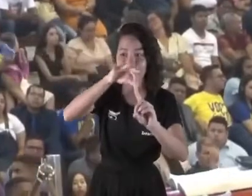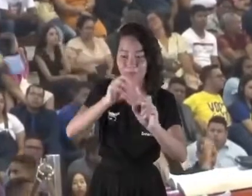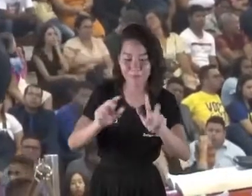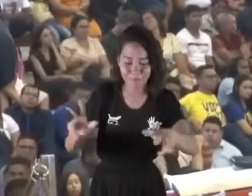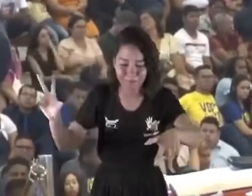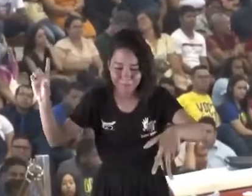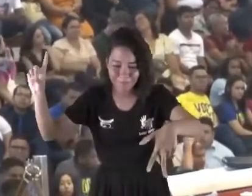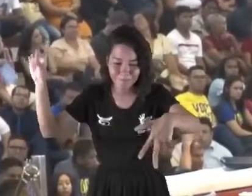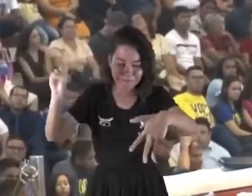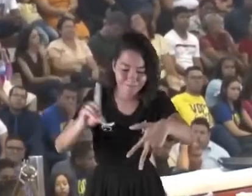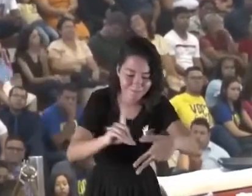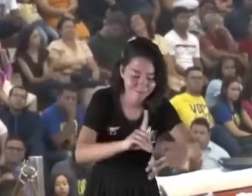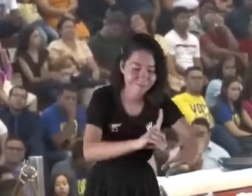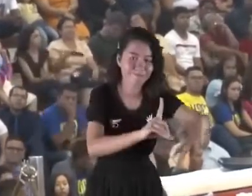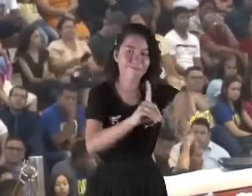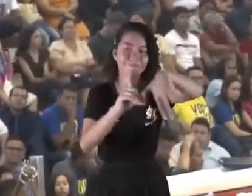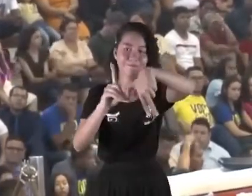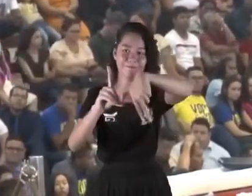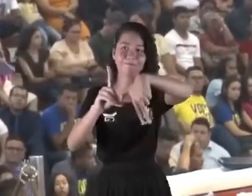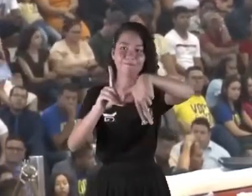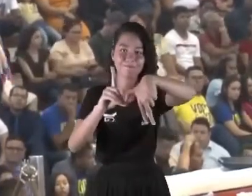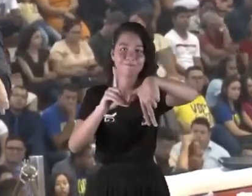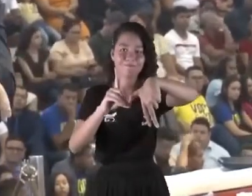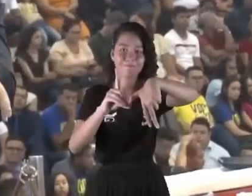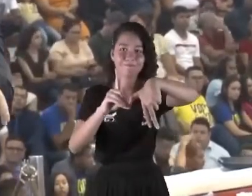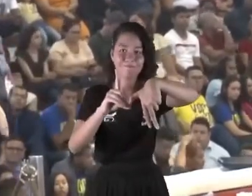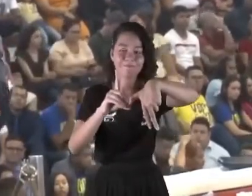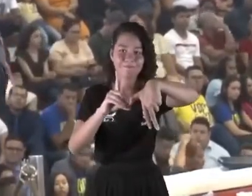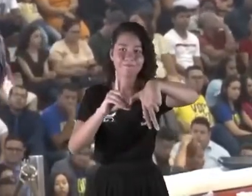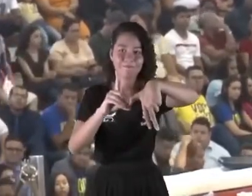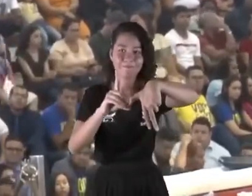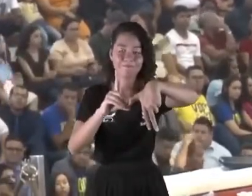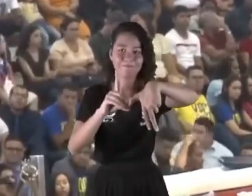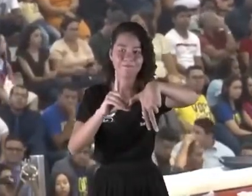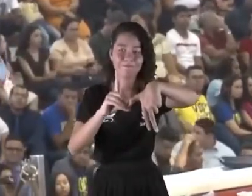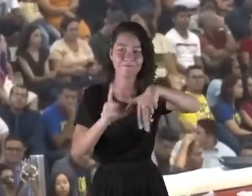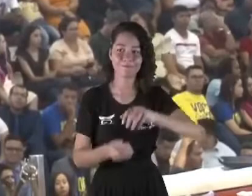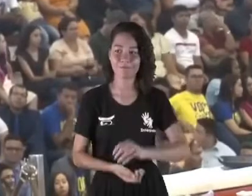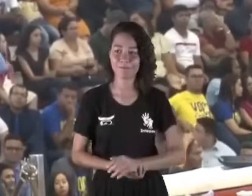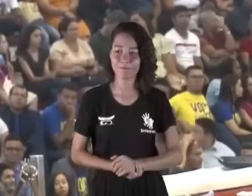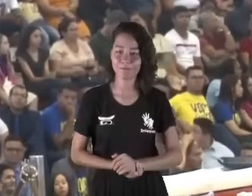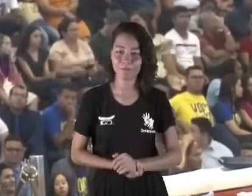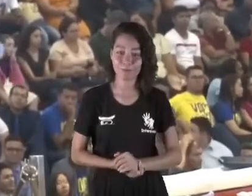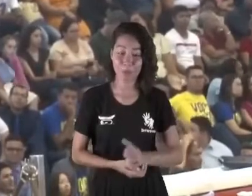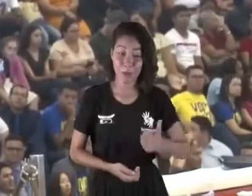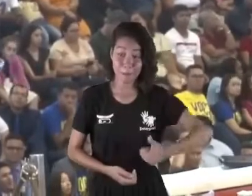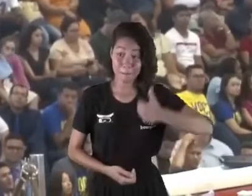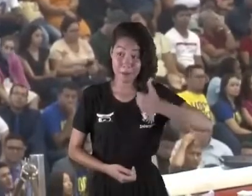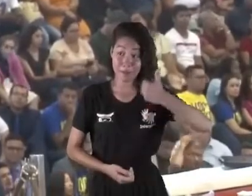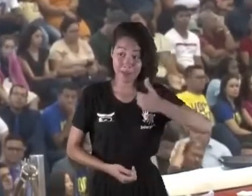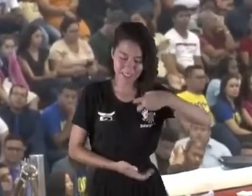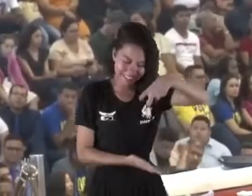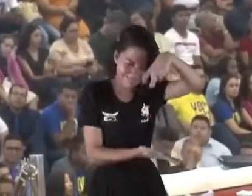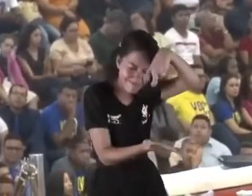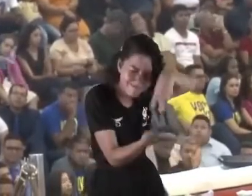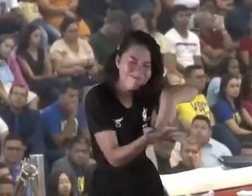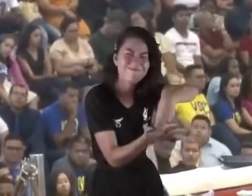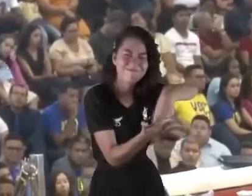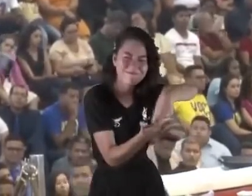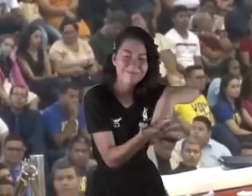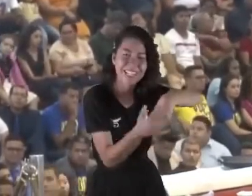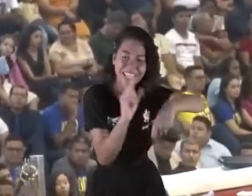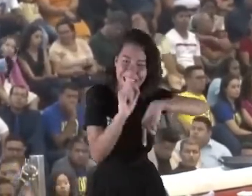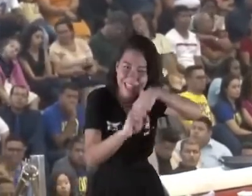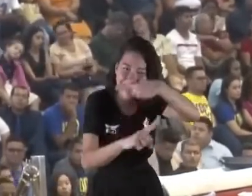Vou repetir isso aqui: a glória derruba no 1, o Espírito levanta no 2. A